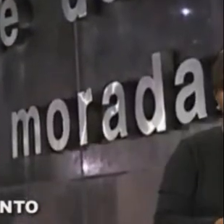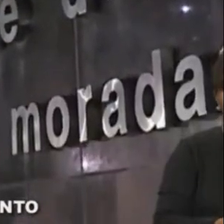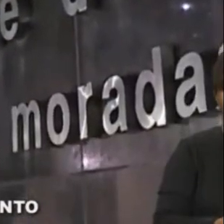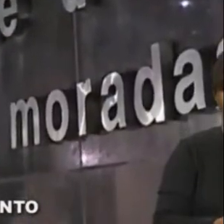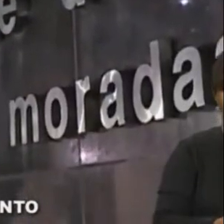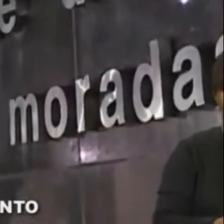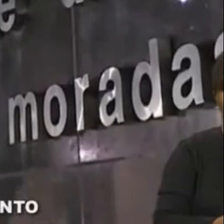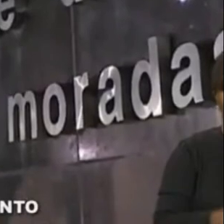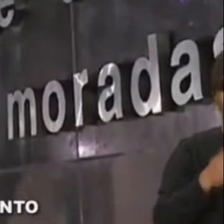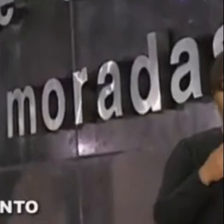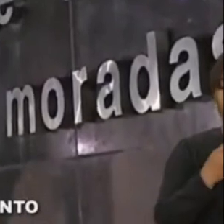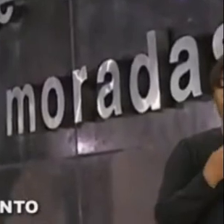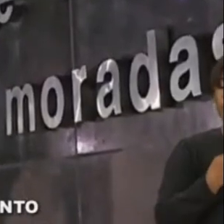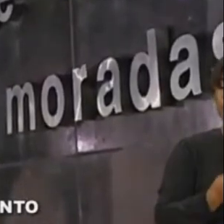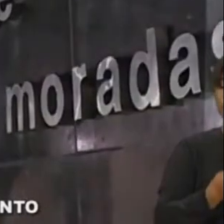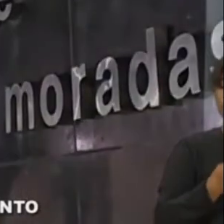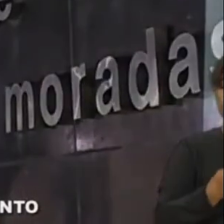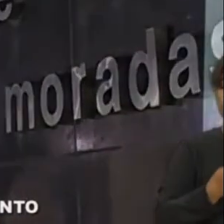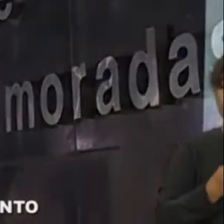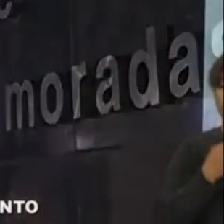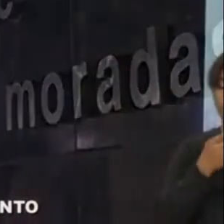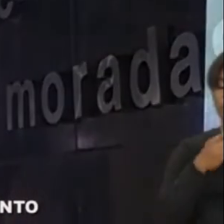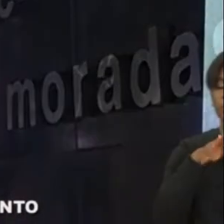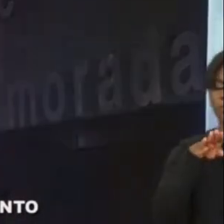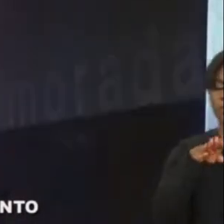Na sua paciência, no seu equilíbrio.